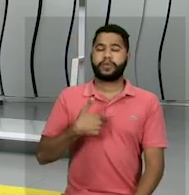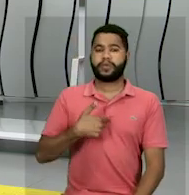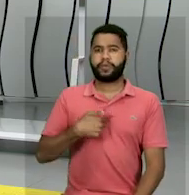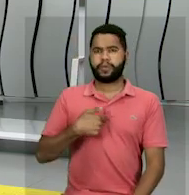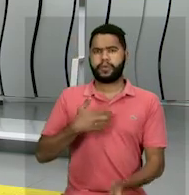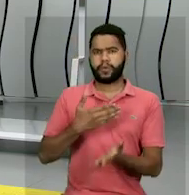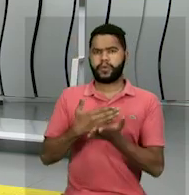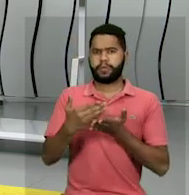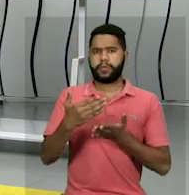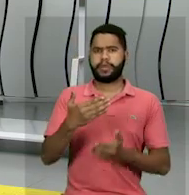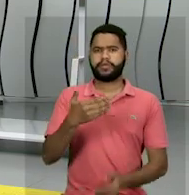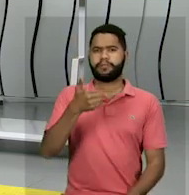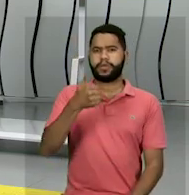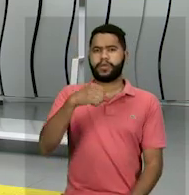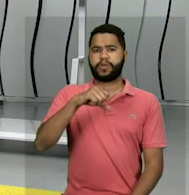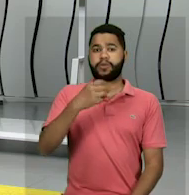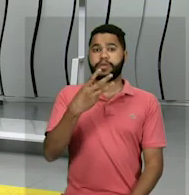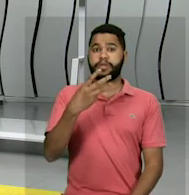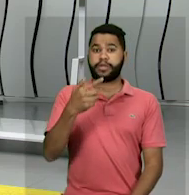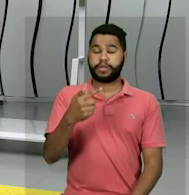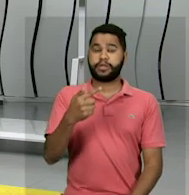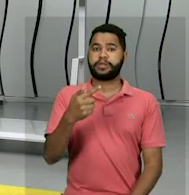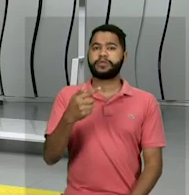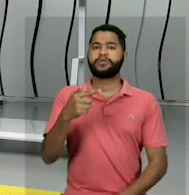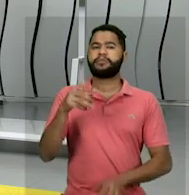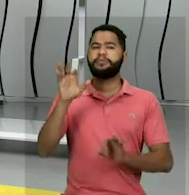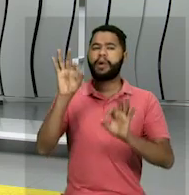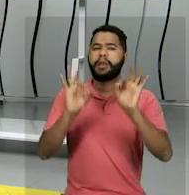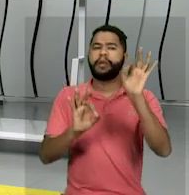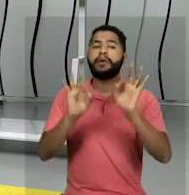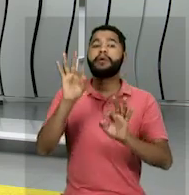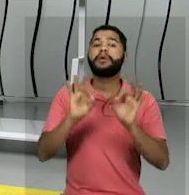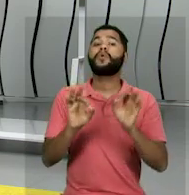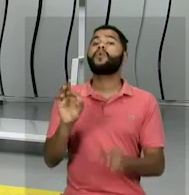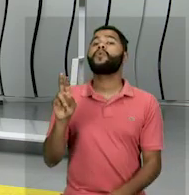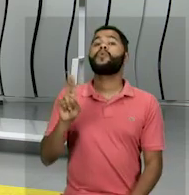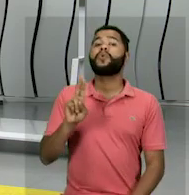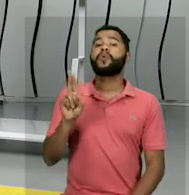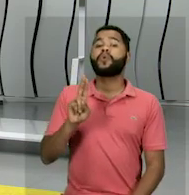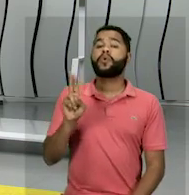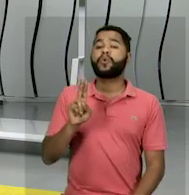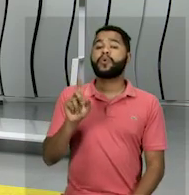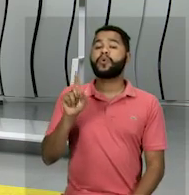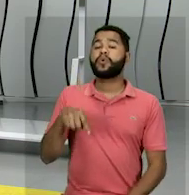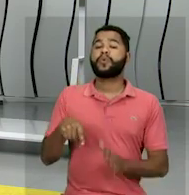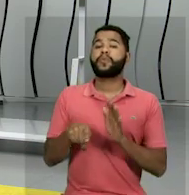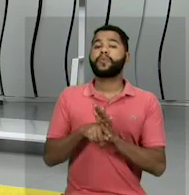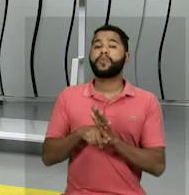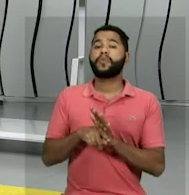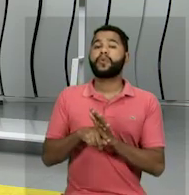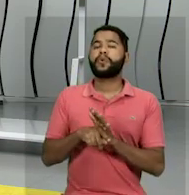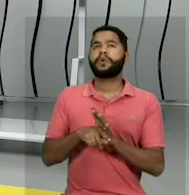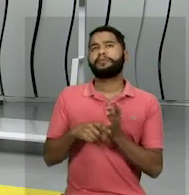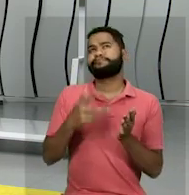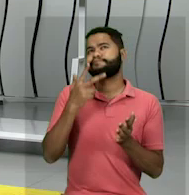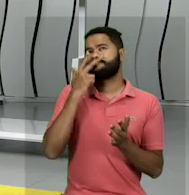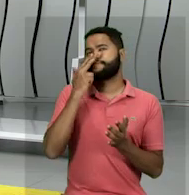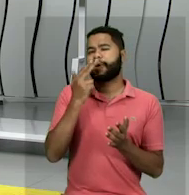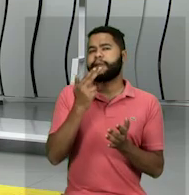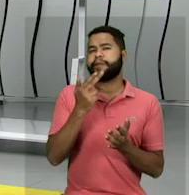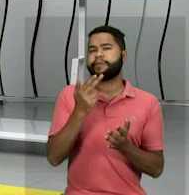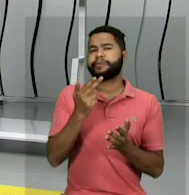em 1937 a partir de um plano que a gente vai chamar aí de Plano Cohen, né, que é um suposto